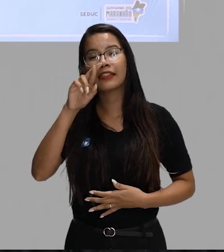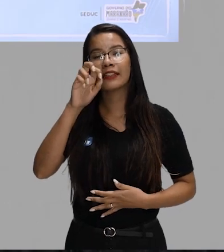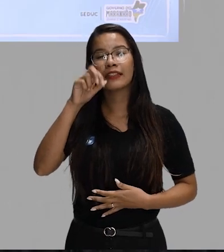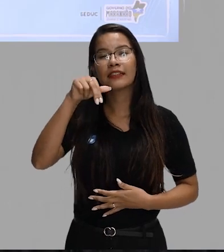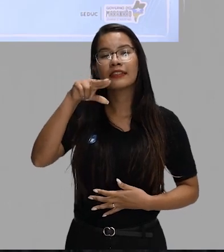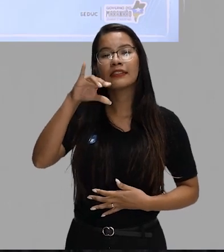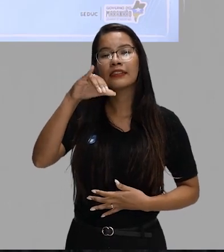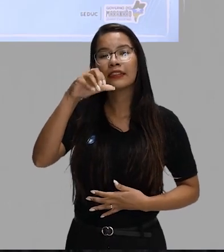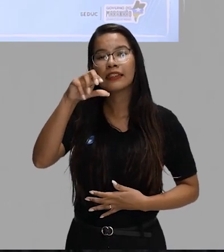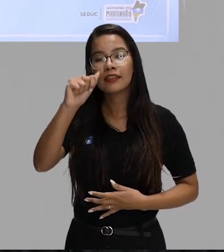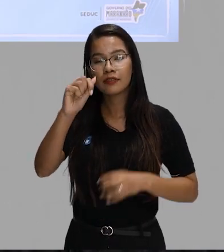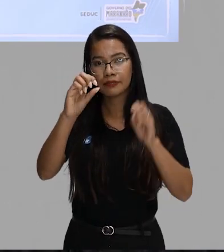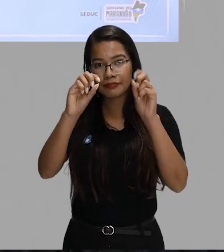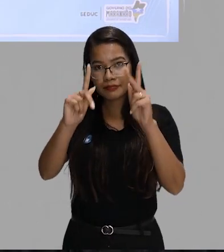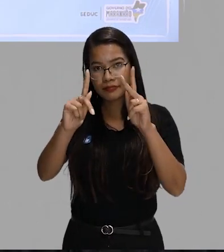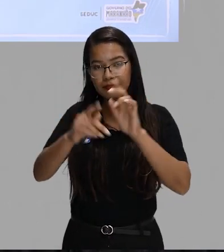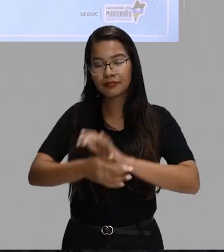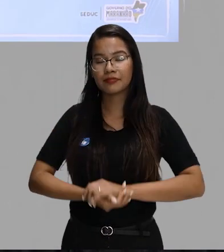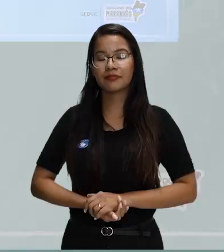Ok?